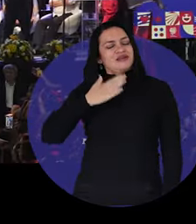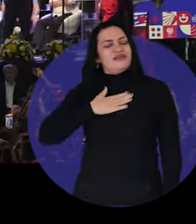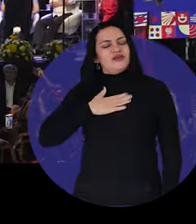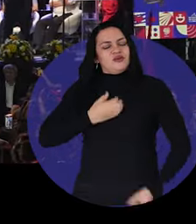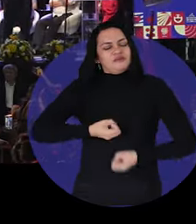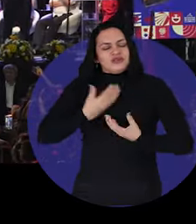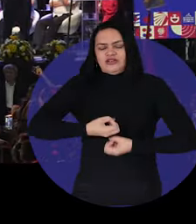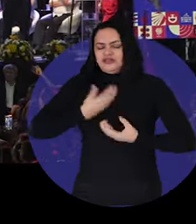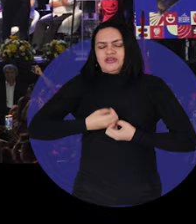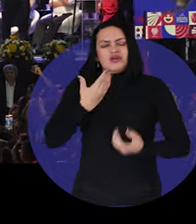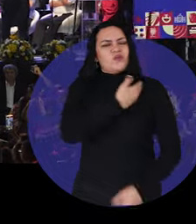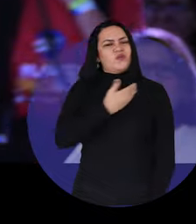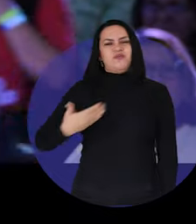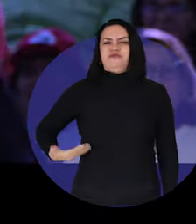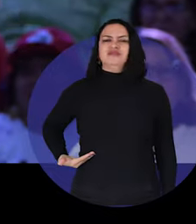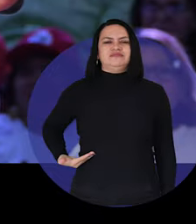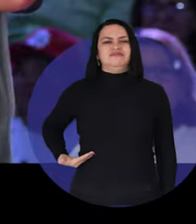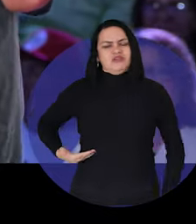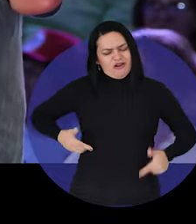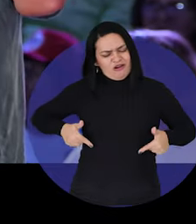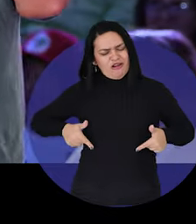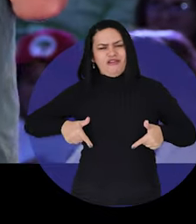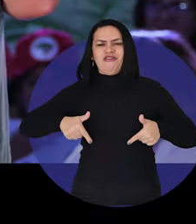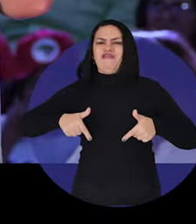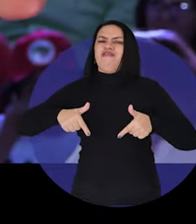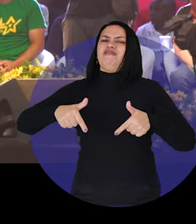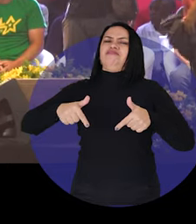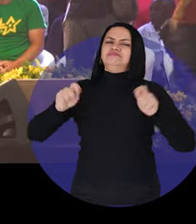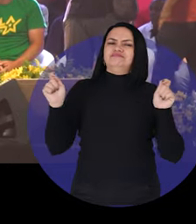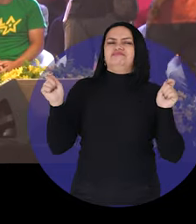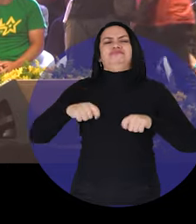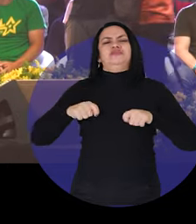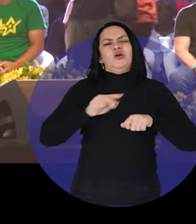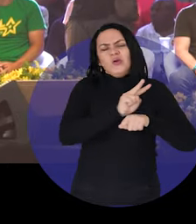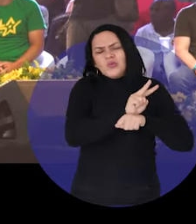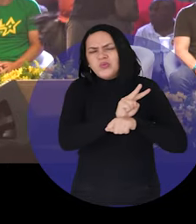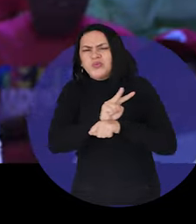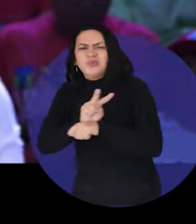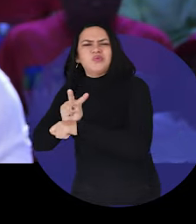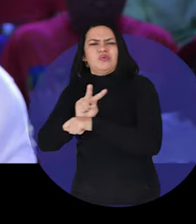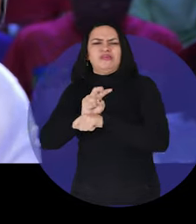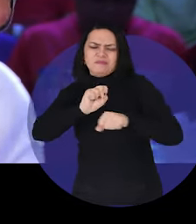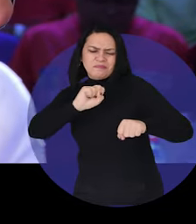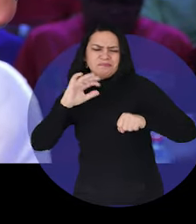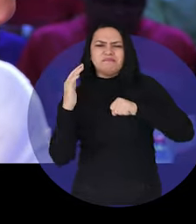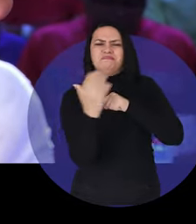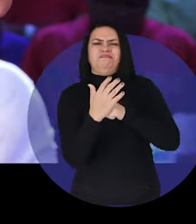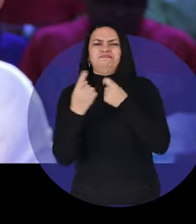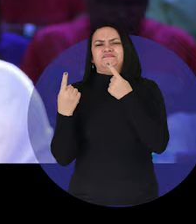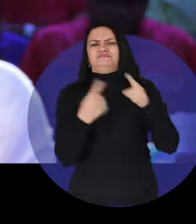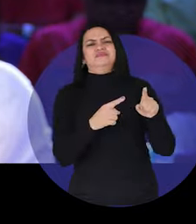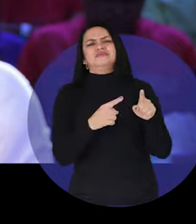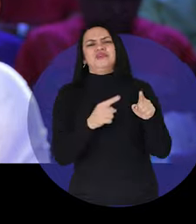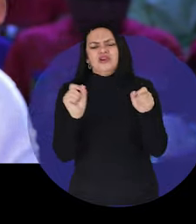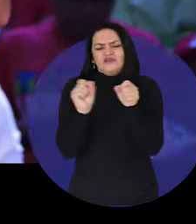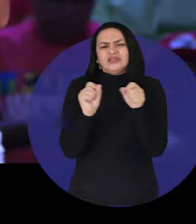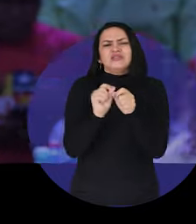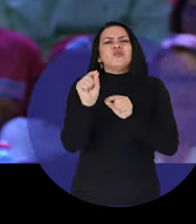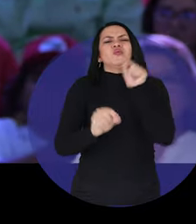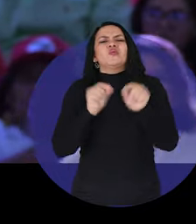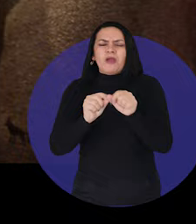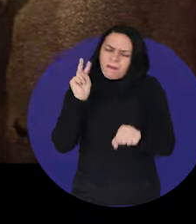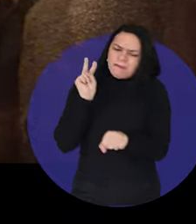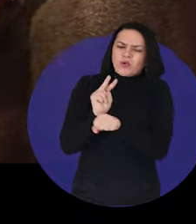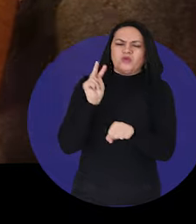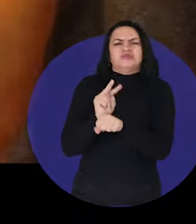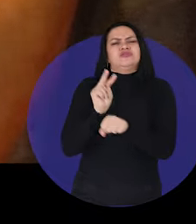dediquei a esse governo de corpo e alma, lutando contra a pandemia, fazendo com proteger